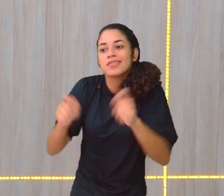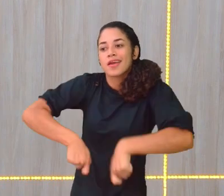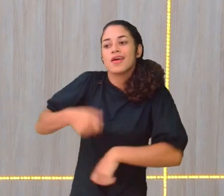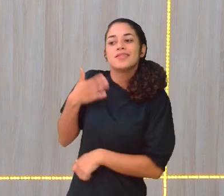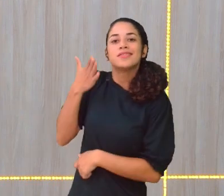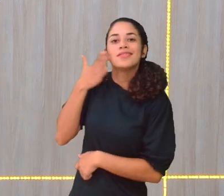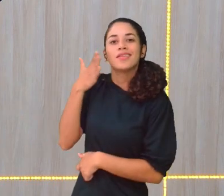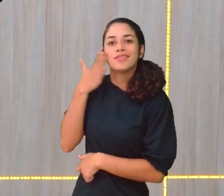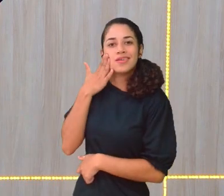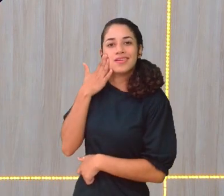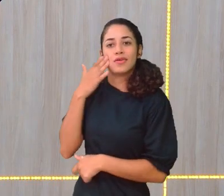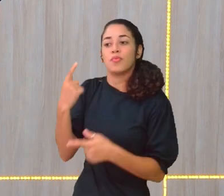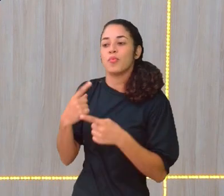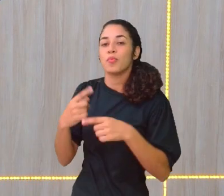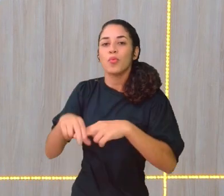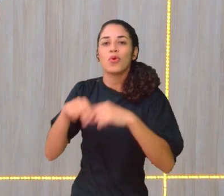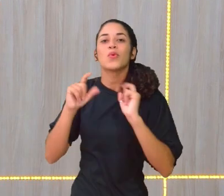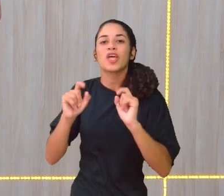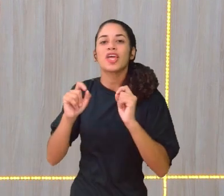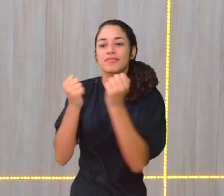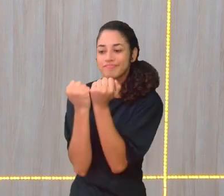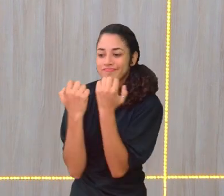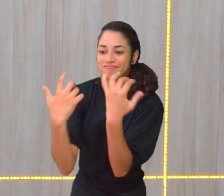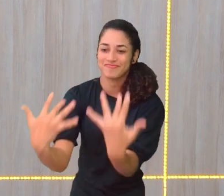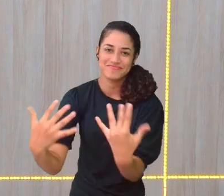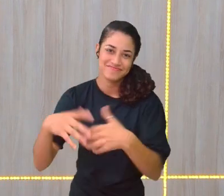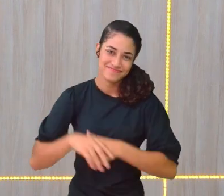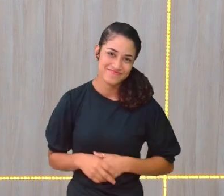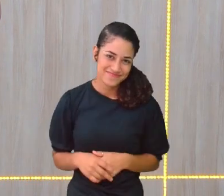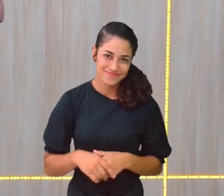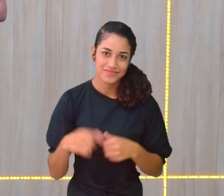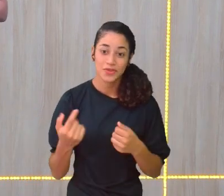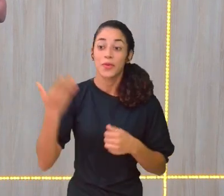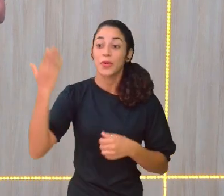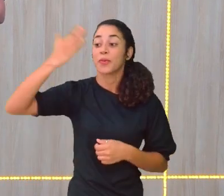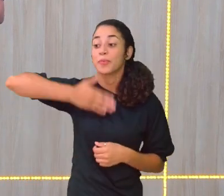público. Então, com isso, eu comprovo para vocês